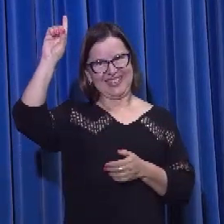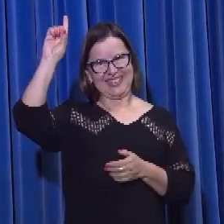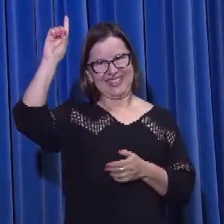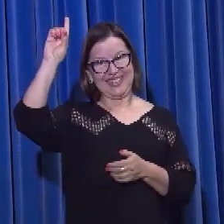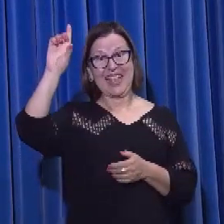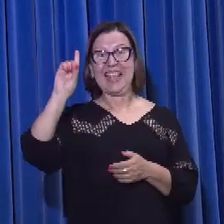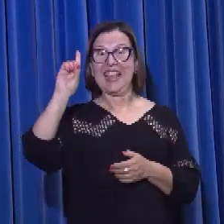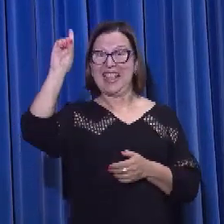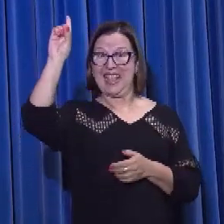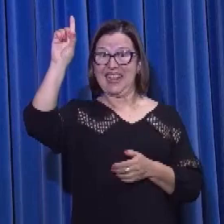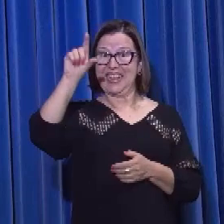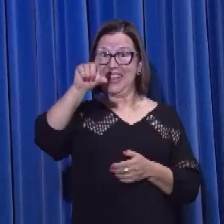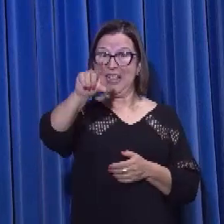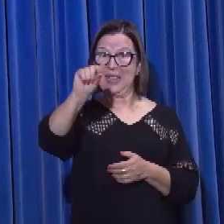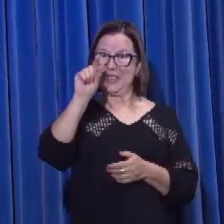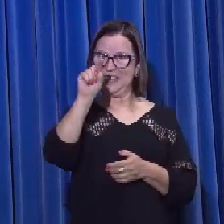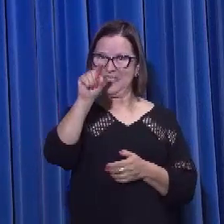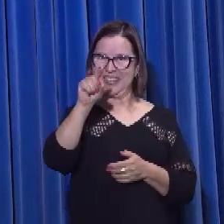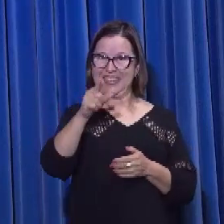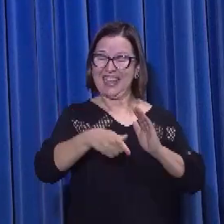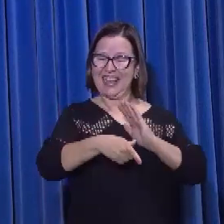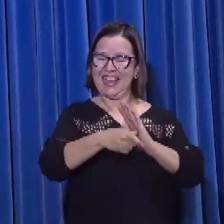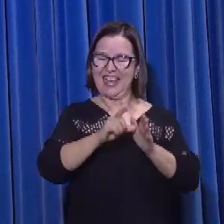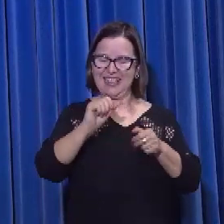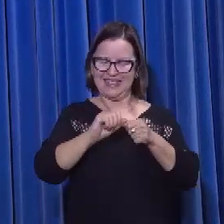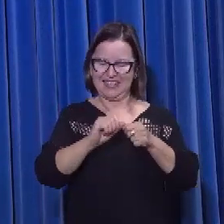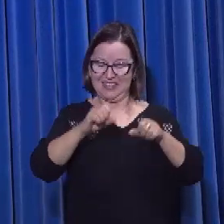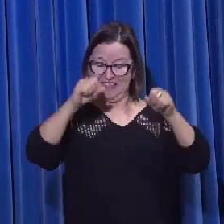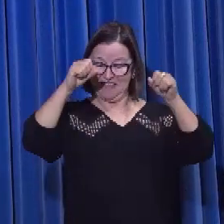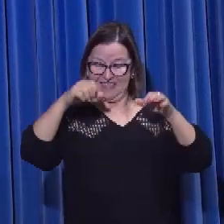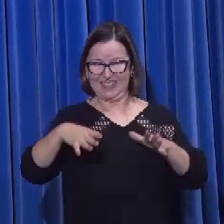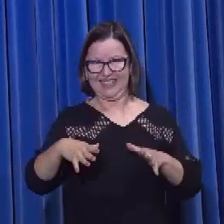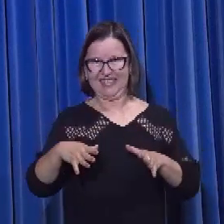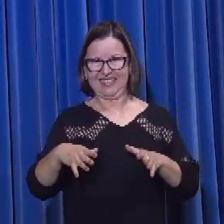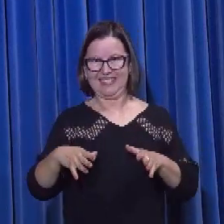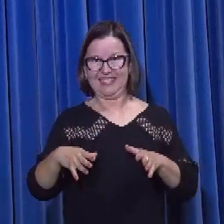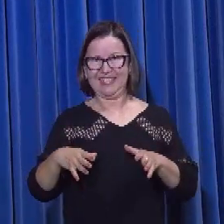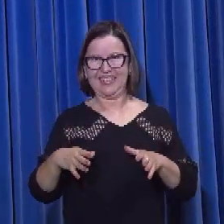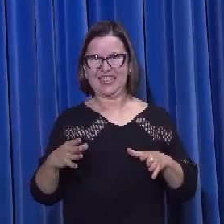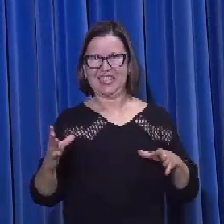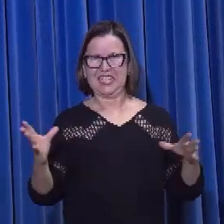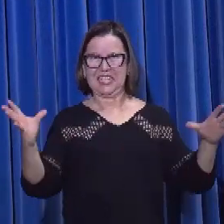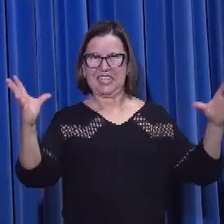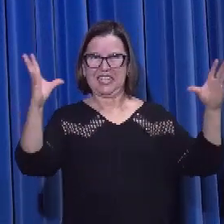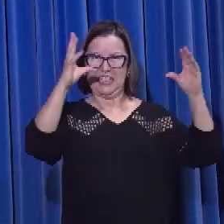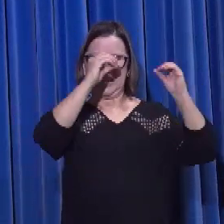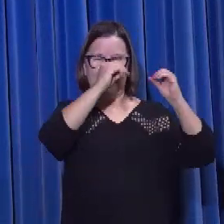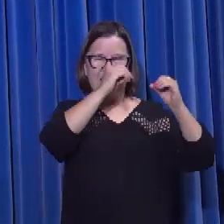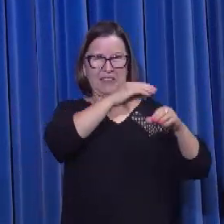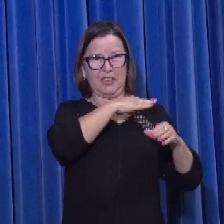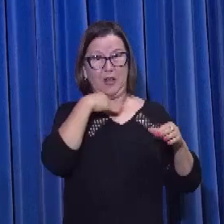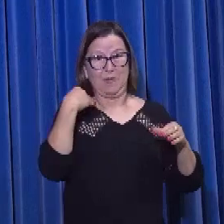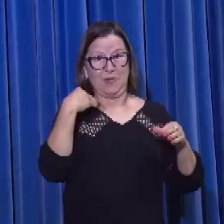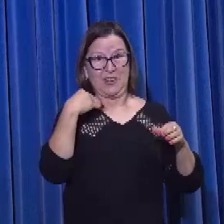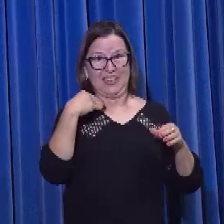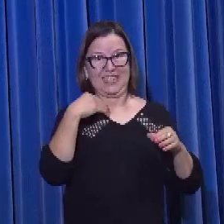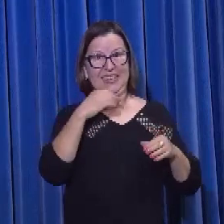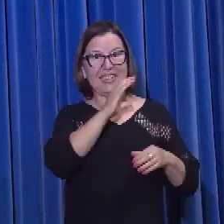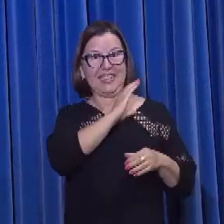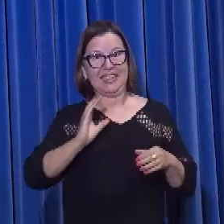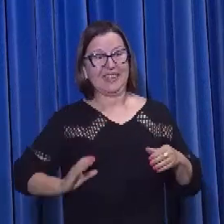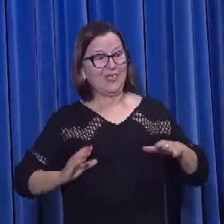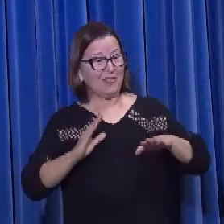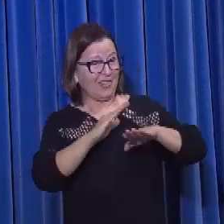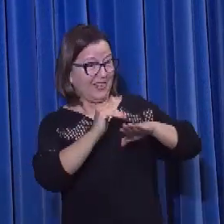escolheu antes da fundação do mundo. Das trevas da morte, Cristo chama os seus. Eles ouvem a sua